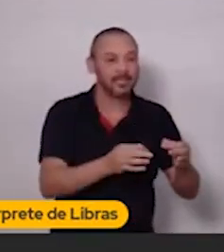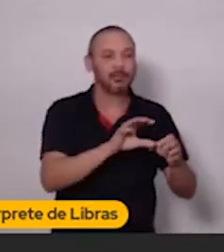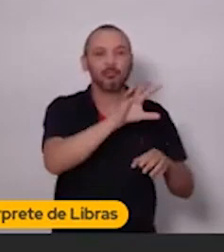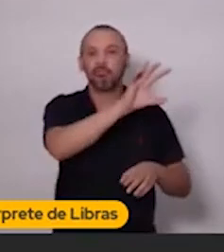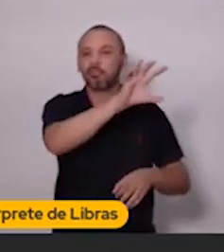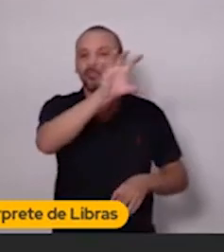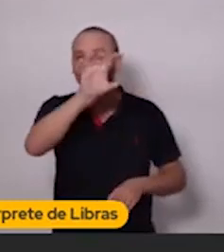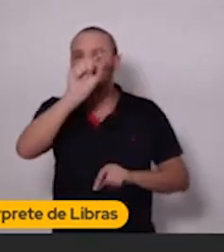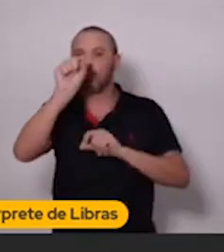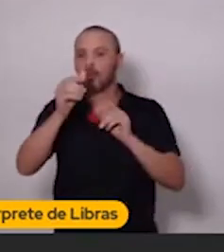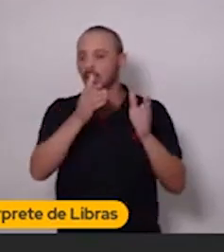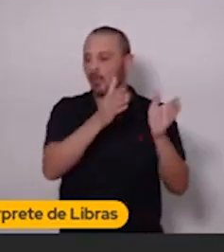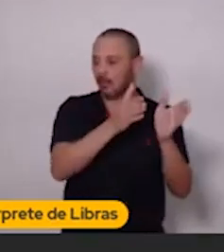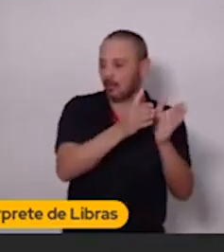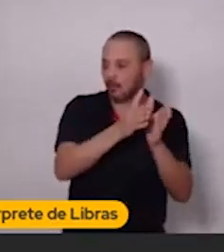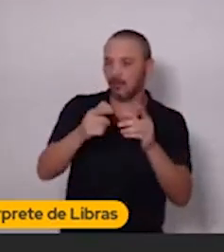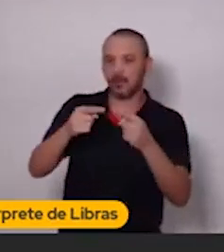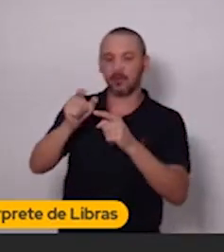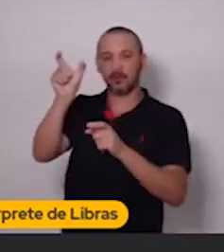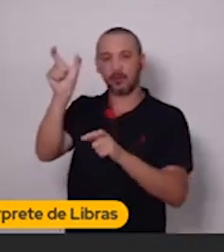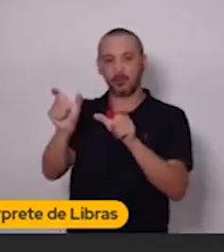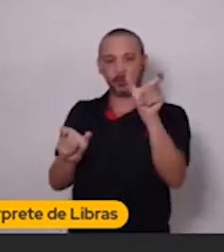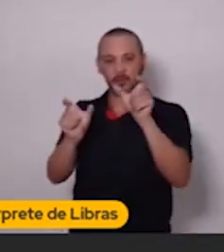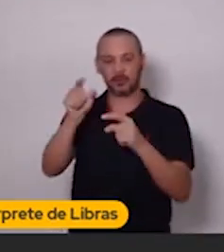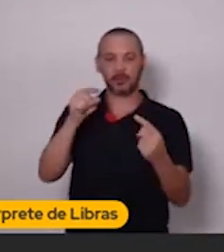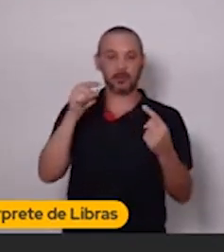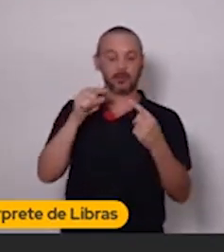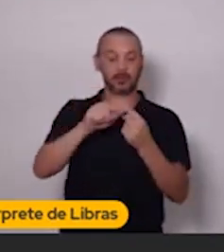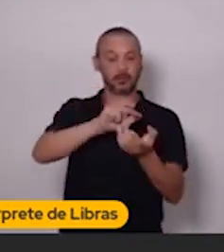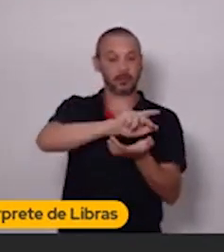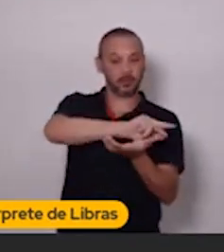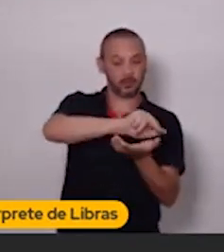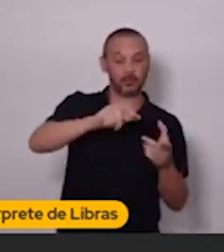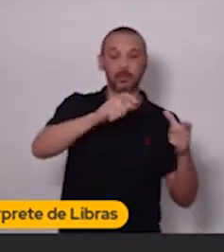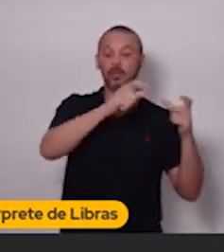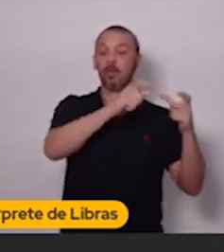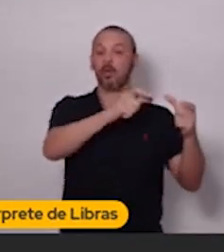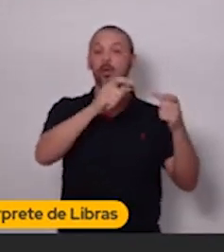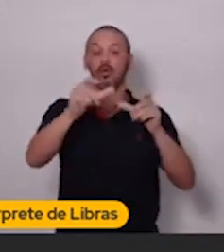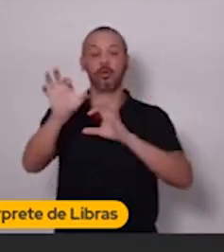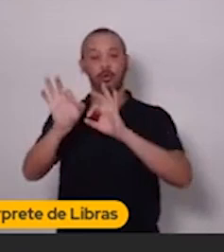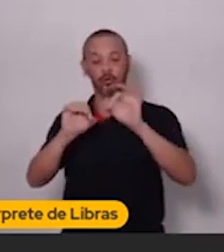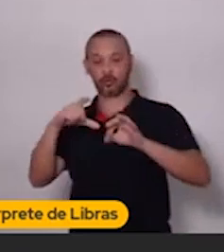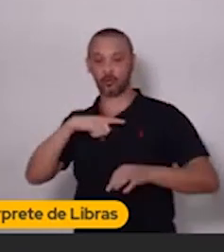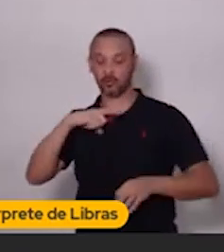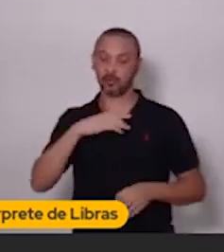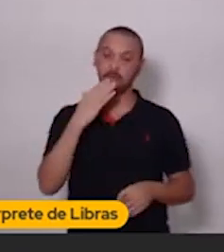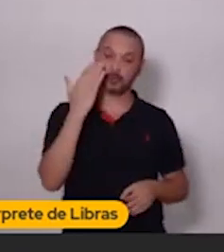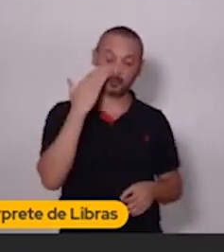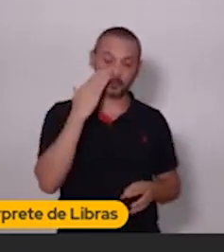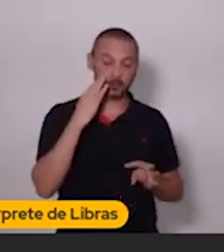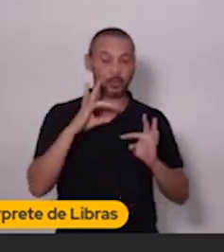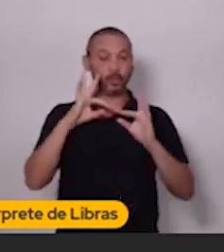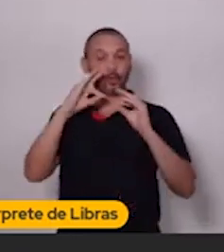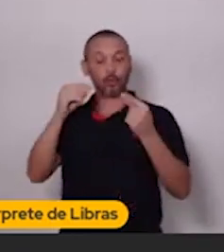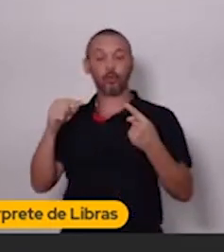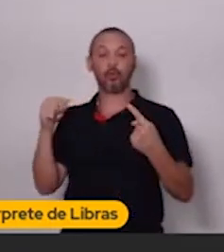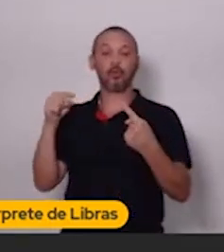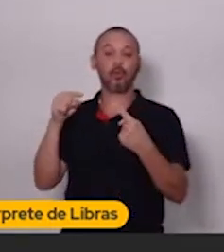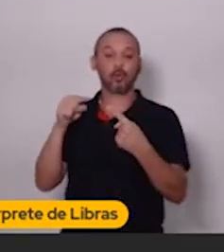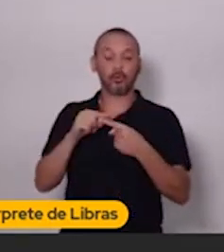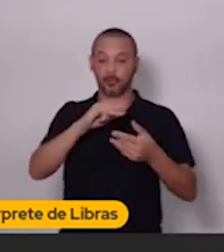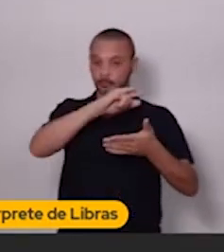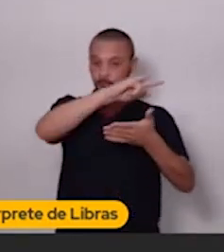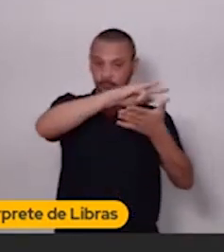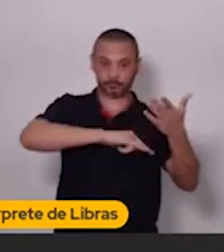objetos, personagens, horário, onde a cena acontece. Tudo isso tem que estar num